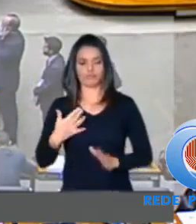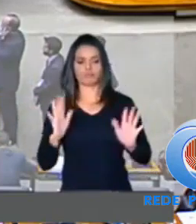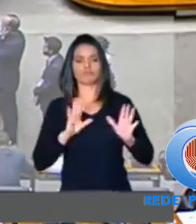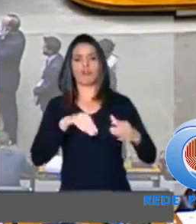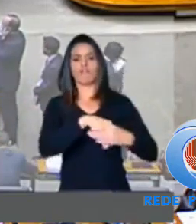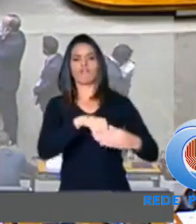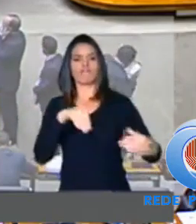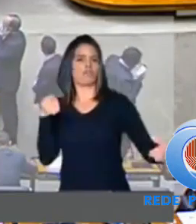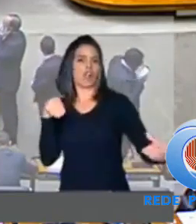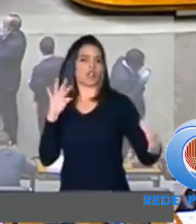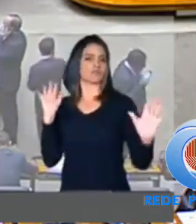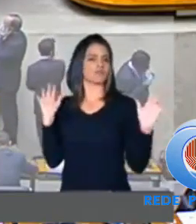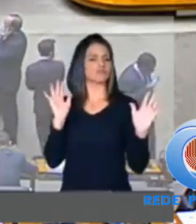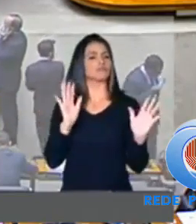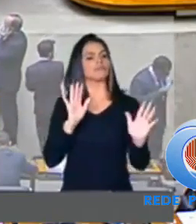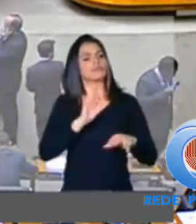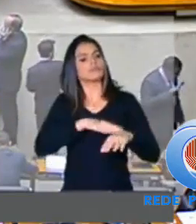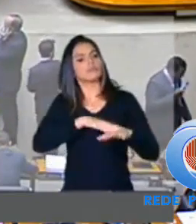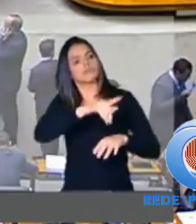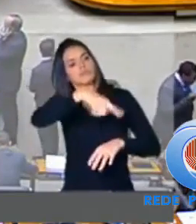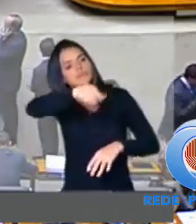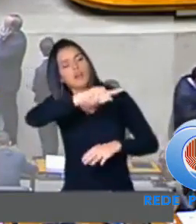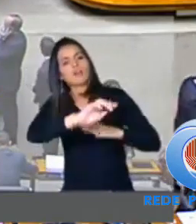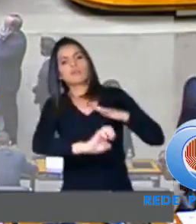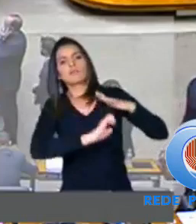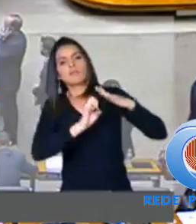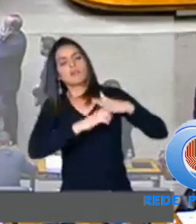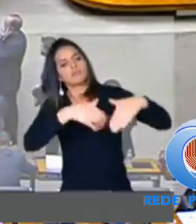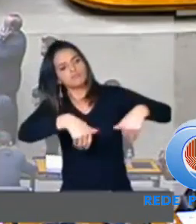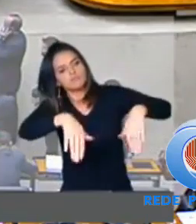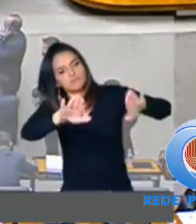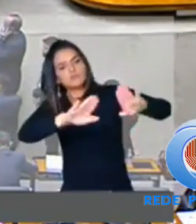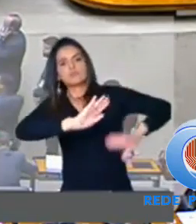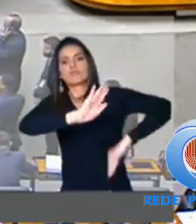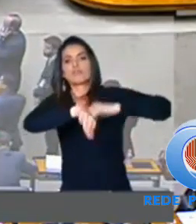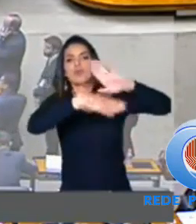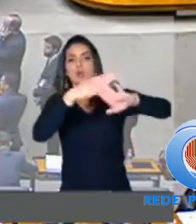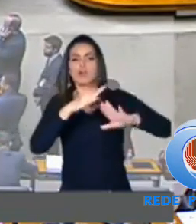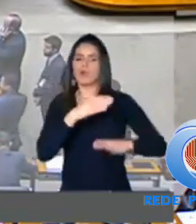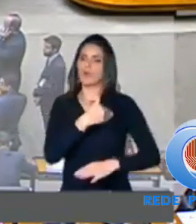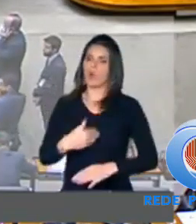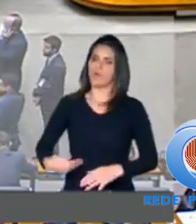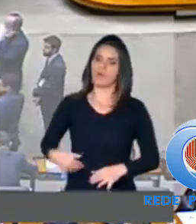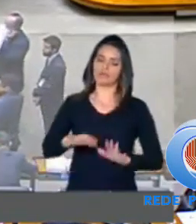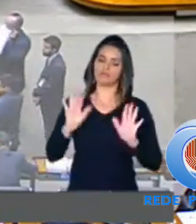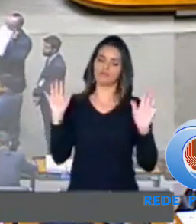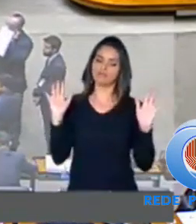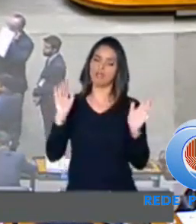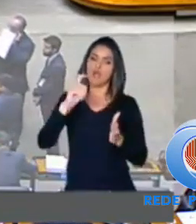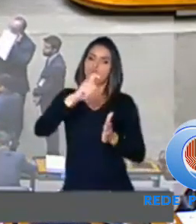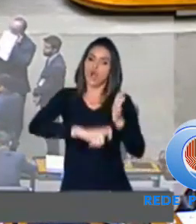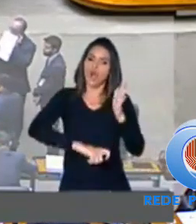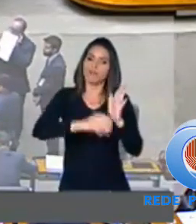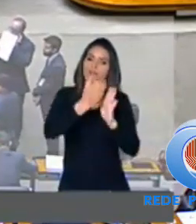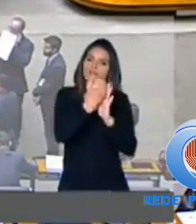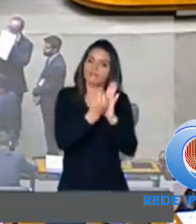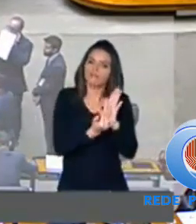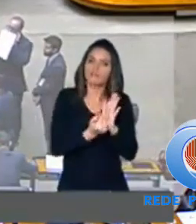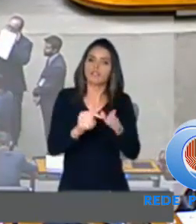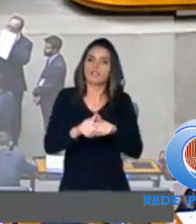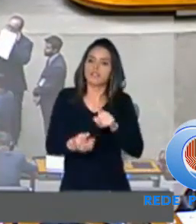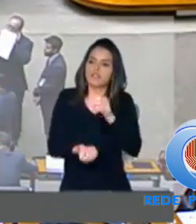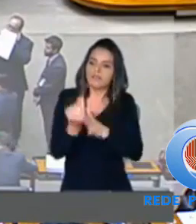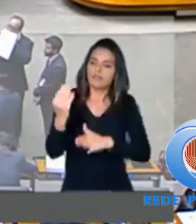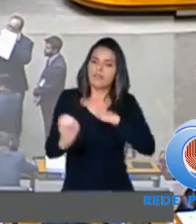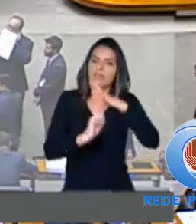participativo no mercado, né? A ideia é que haja menos atuação do Estado e que, para abrir uma empresa, haja mais facilidade, e